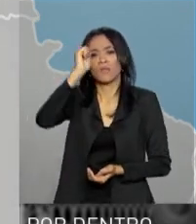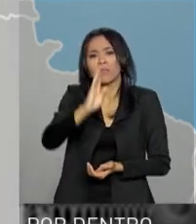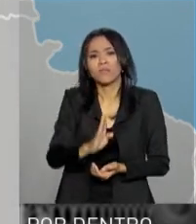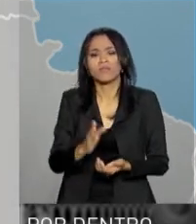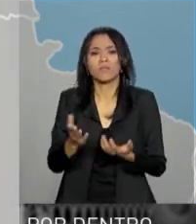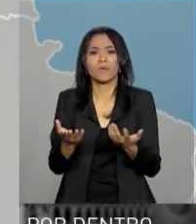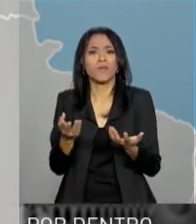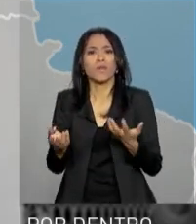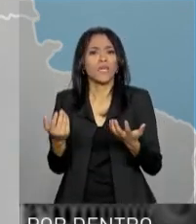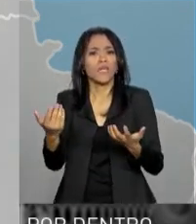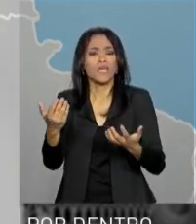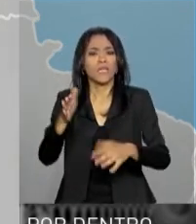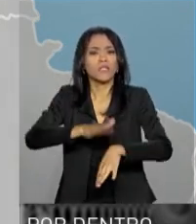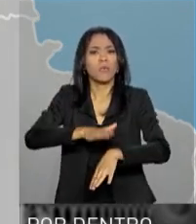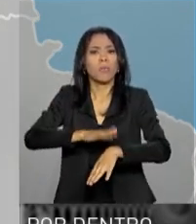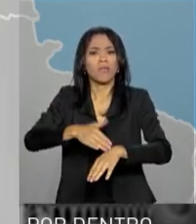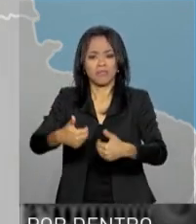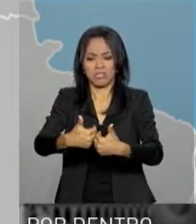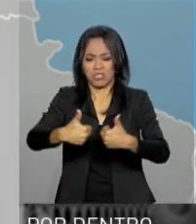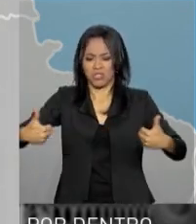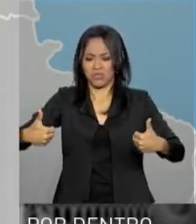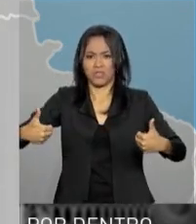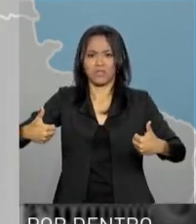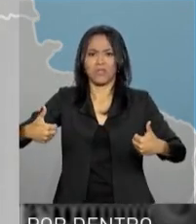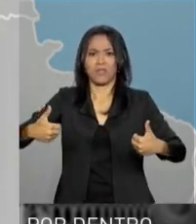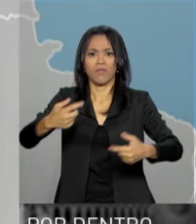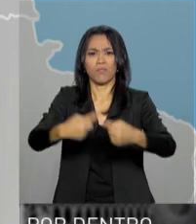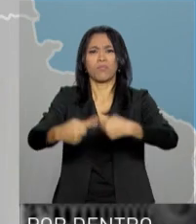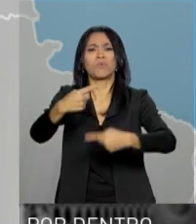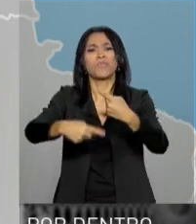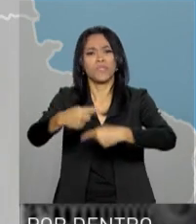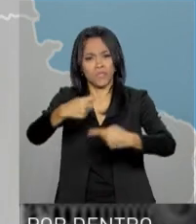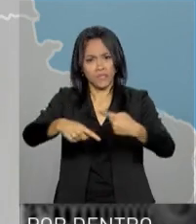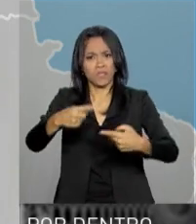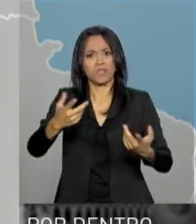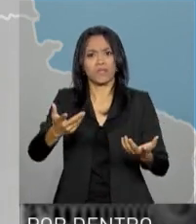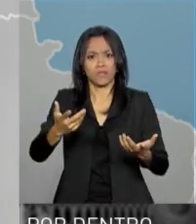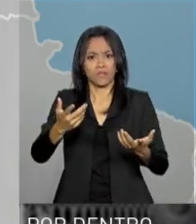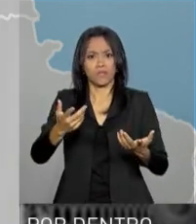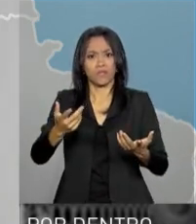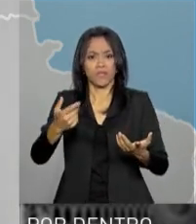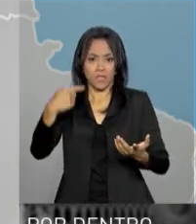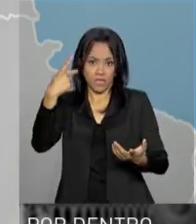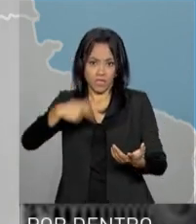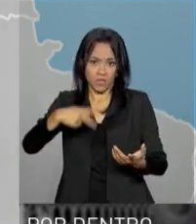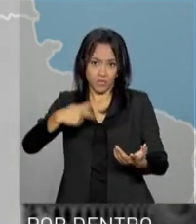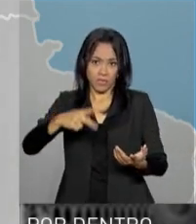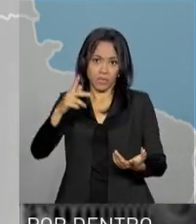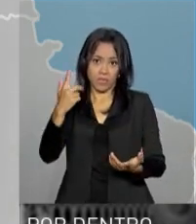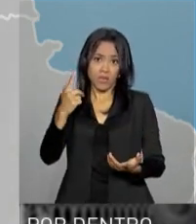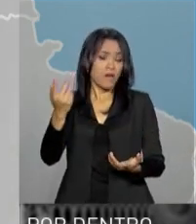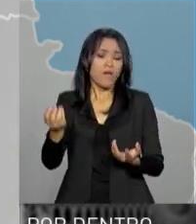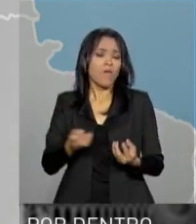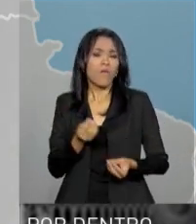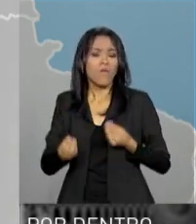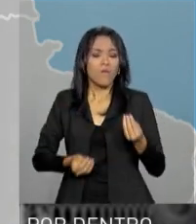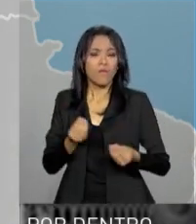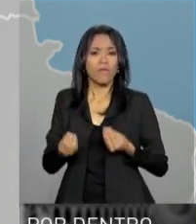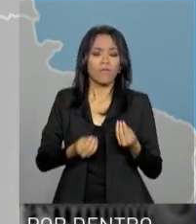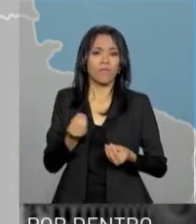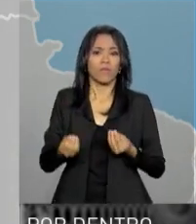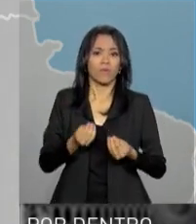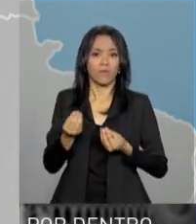de divisão política porque nós passamos a falar ao vivo para 130 região centro oeste é como é que fica essa